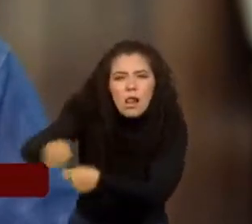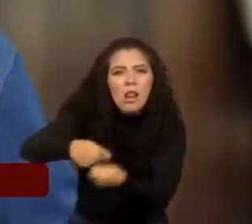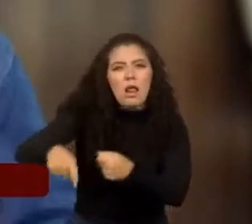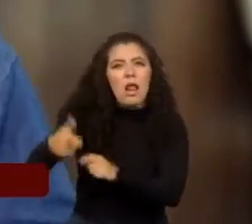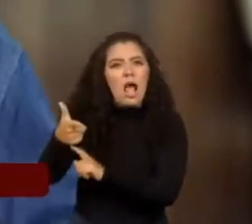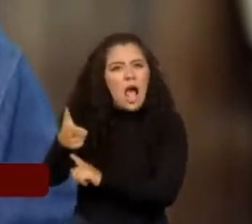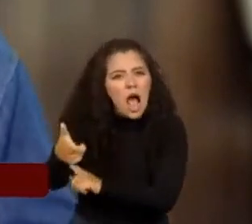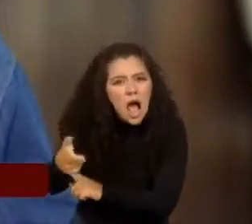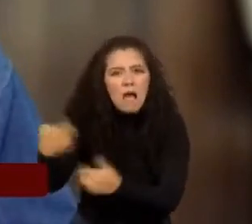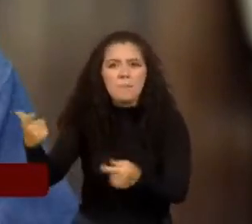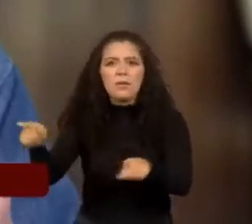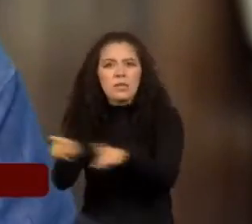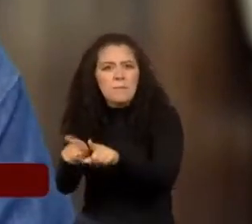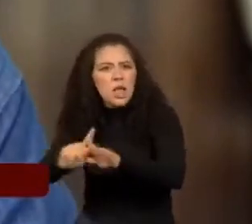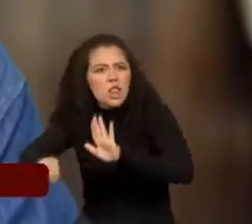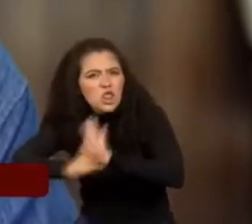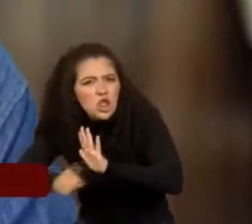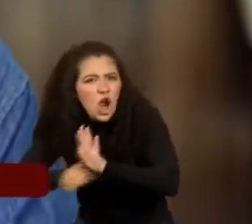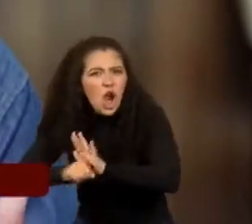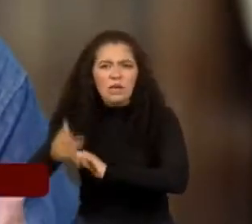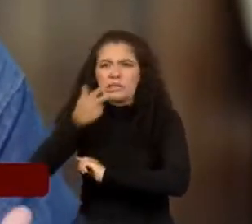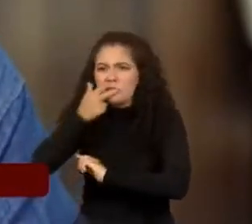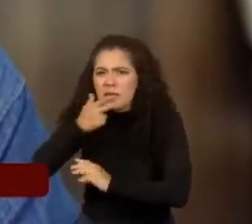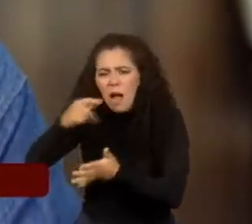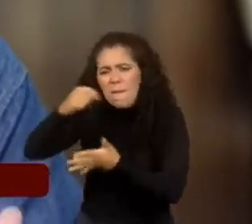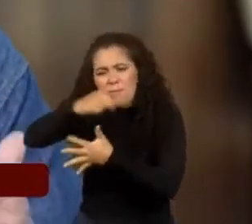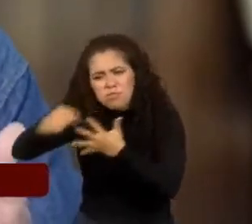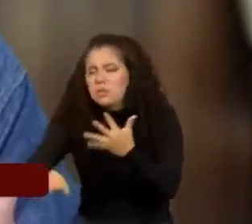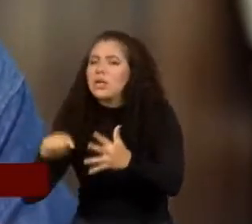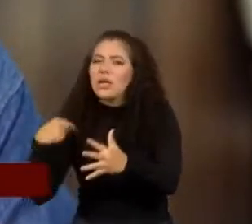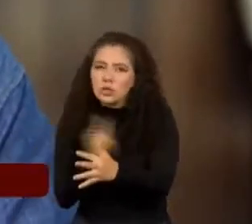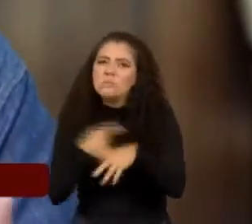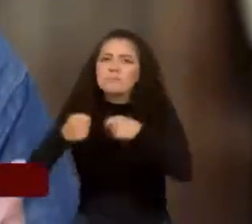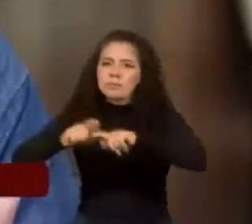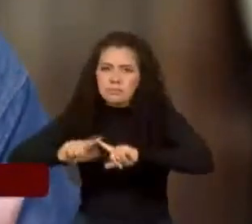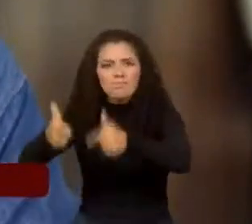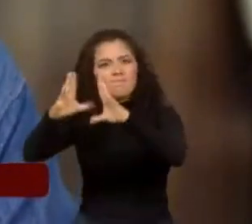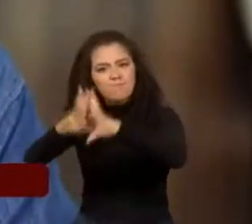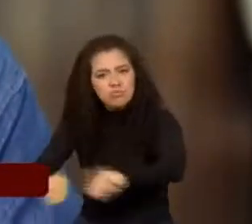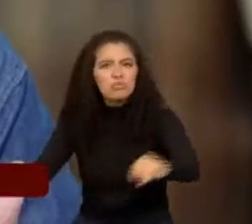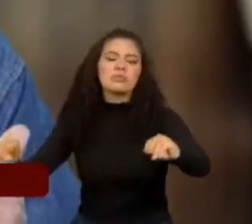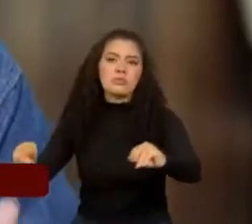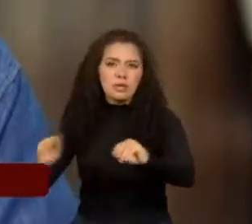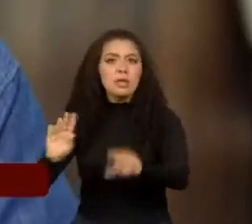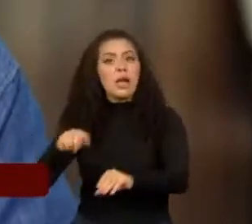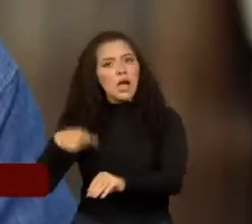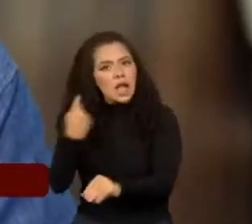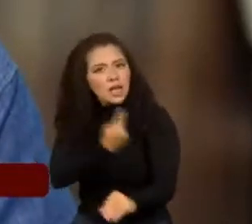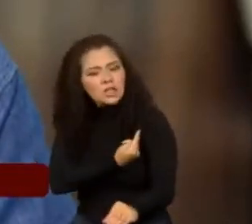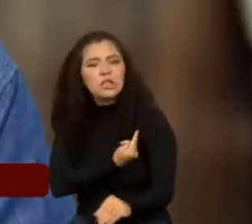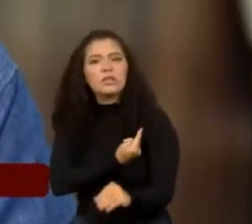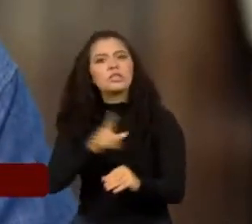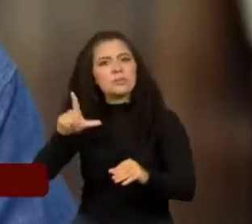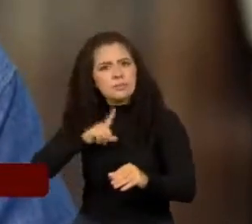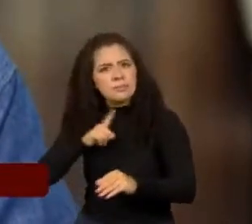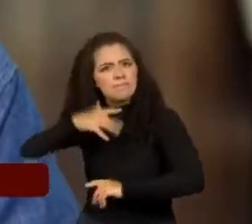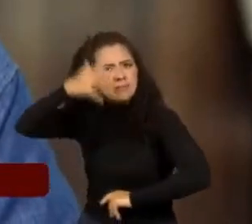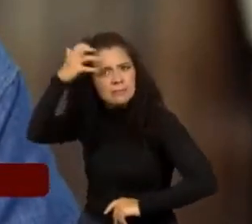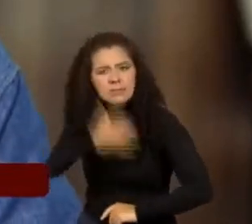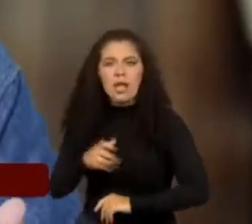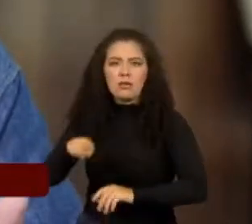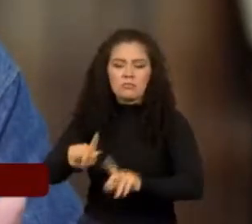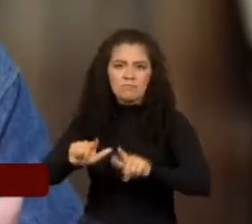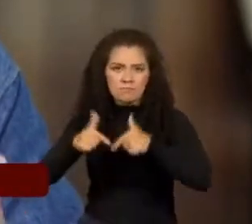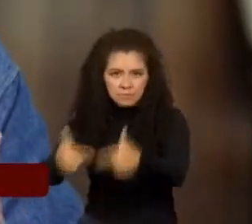ou seja, tudo que for tráfico a gente vai ter que combater e, portanto, a gente está tratando isso com muita seriedade.